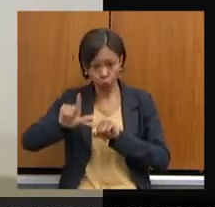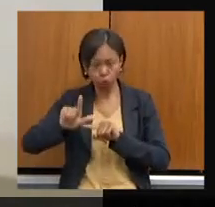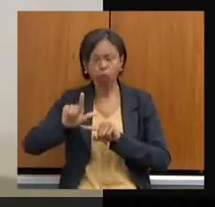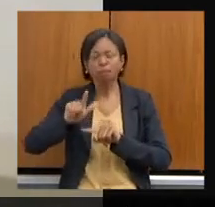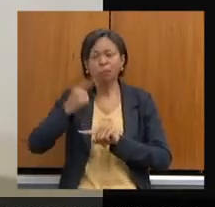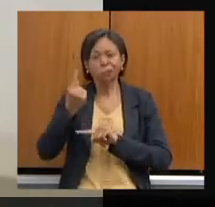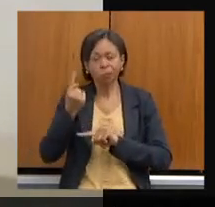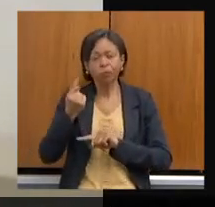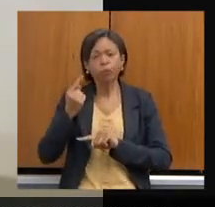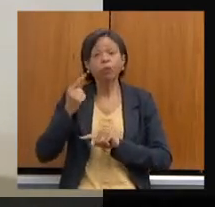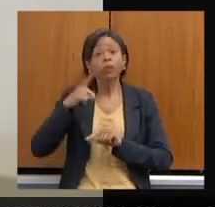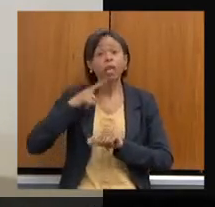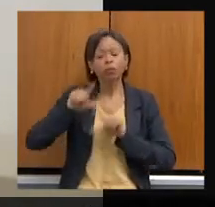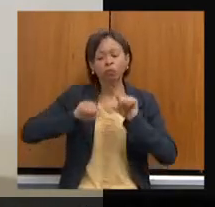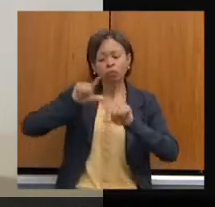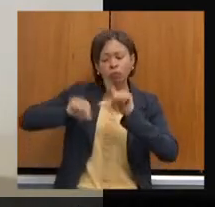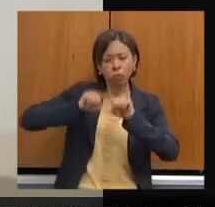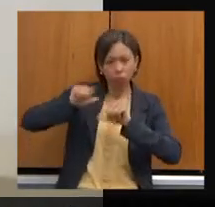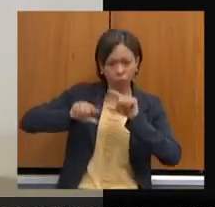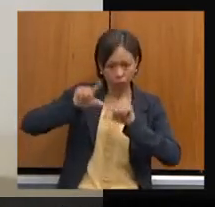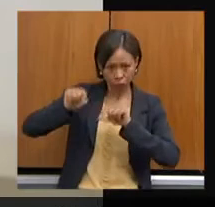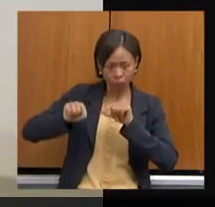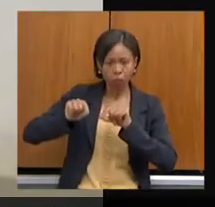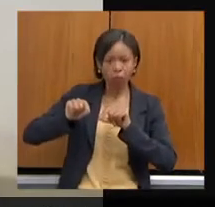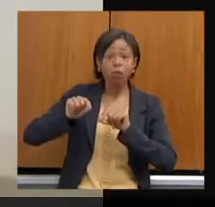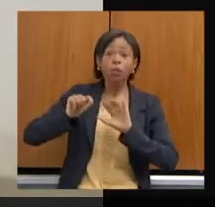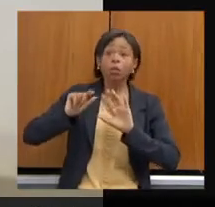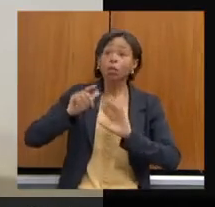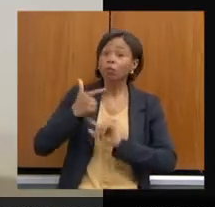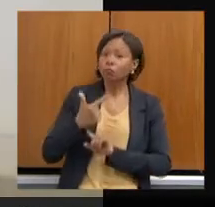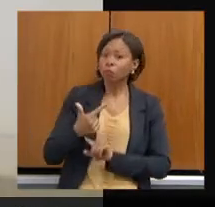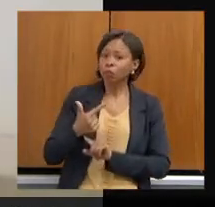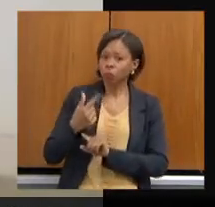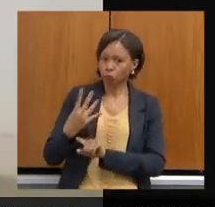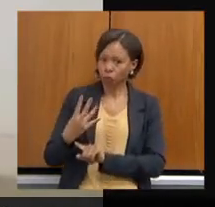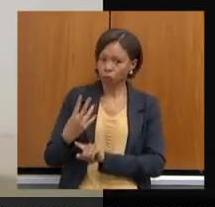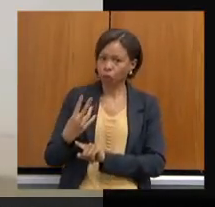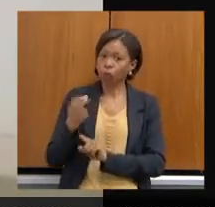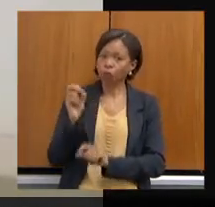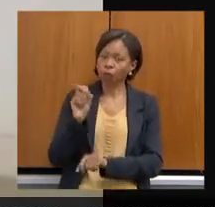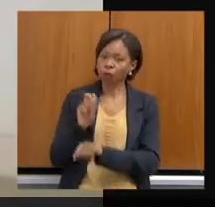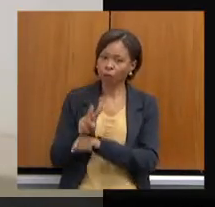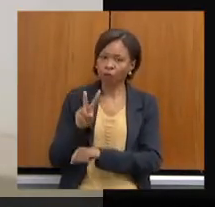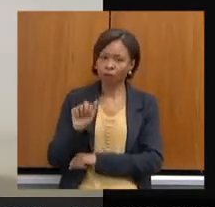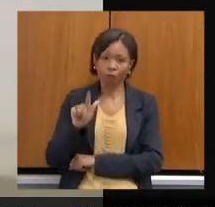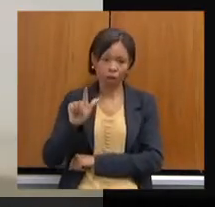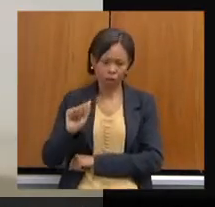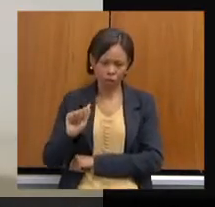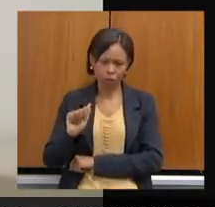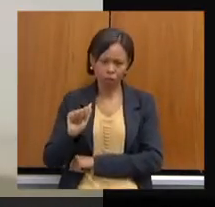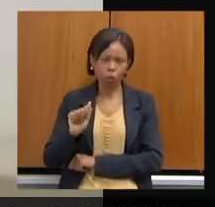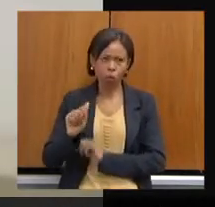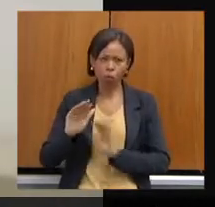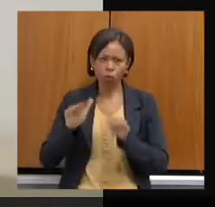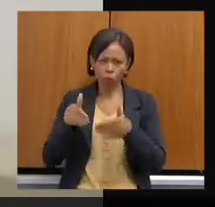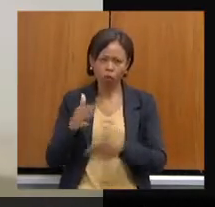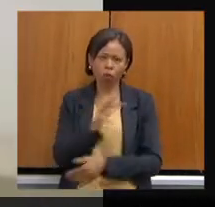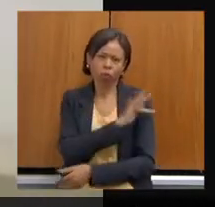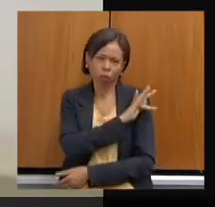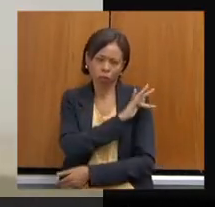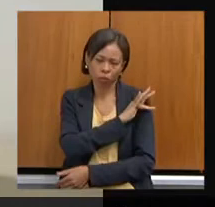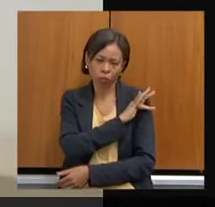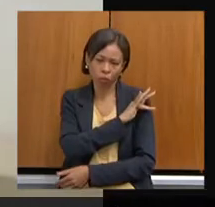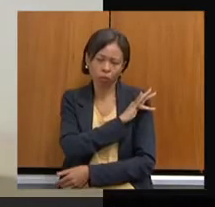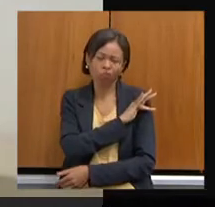seleção processo simplificado com 24 vagas para fiscais traga na pecuária com 19 vagas para